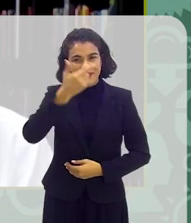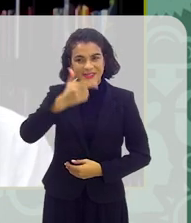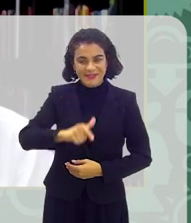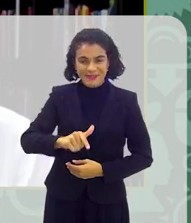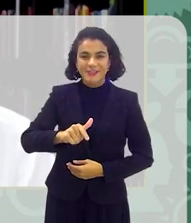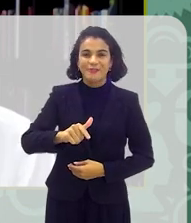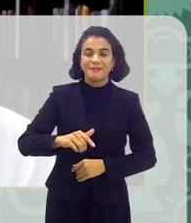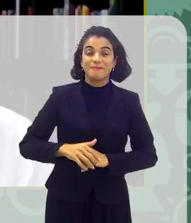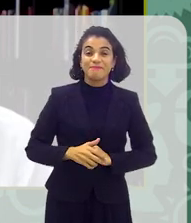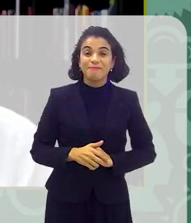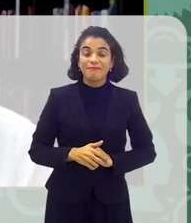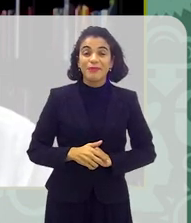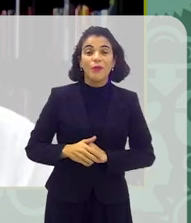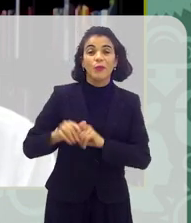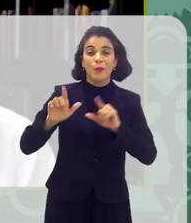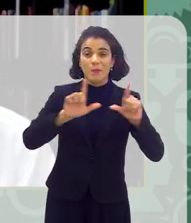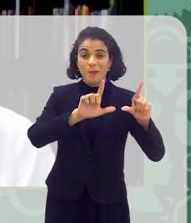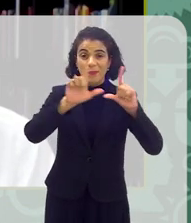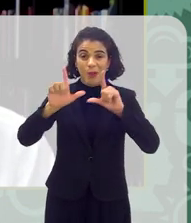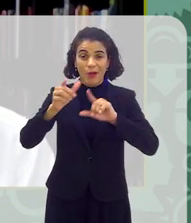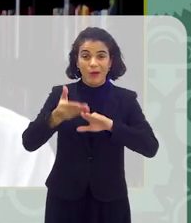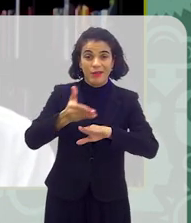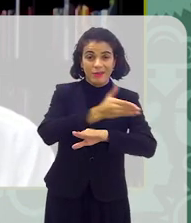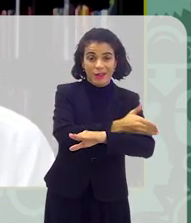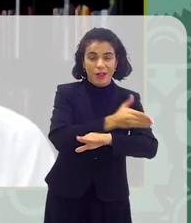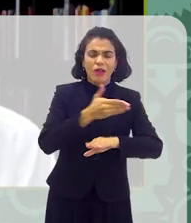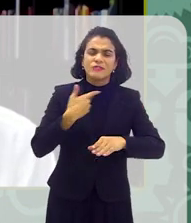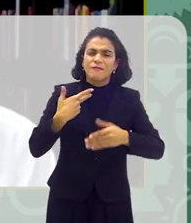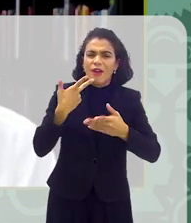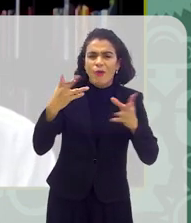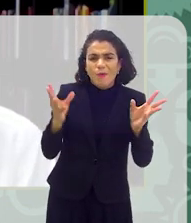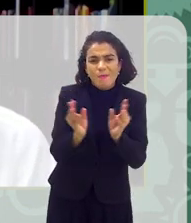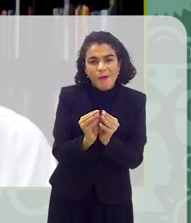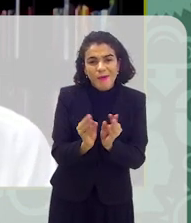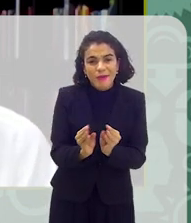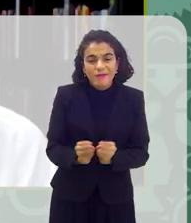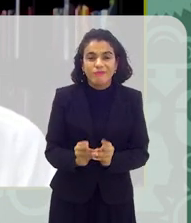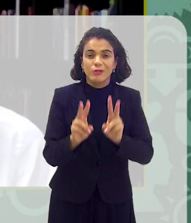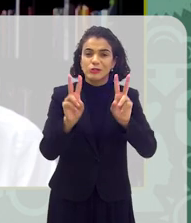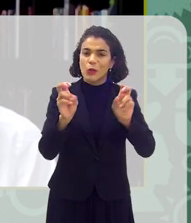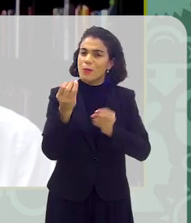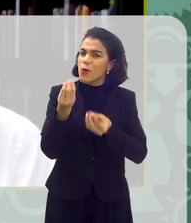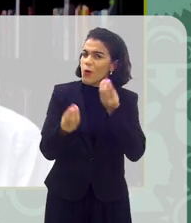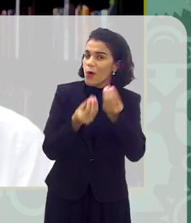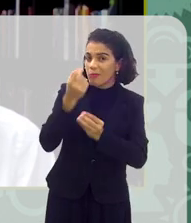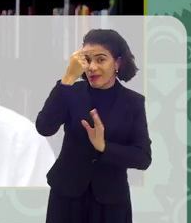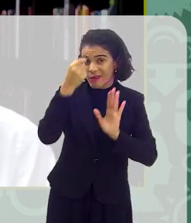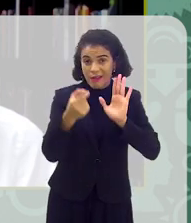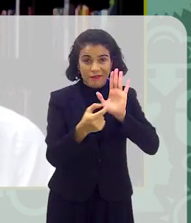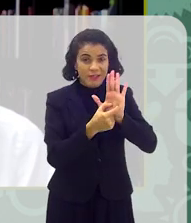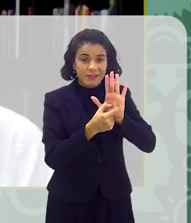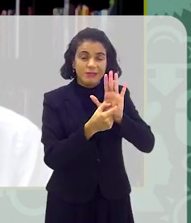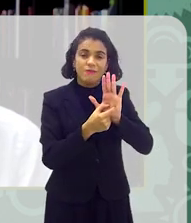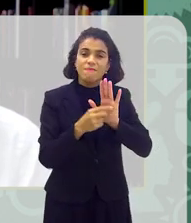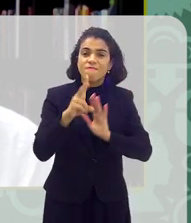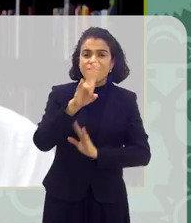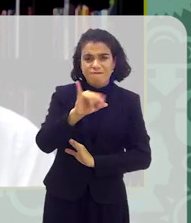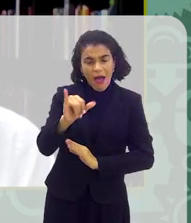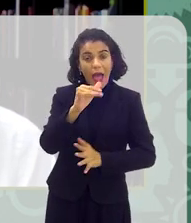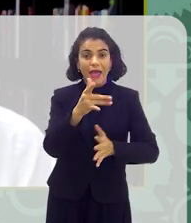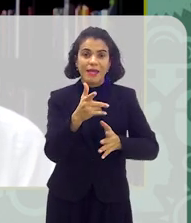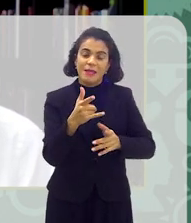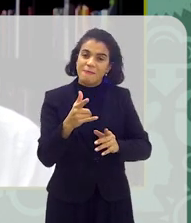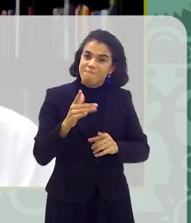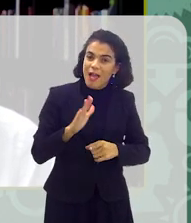a participação. No bloco anterior a gente conseguiu, né, falar um pouquinho sobre como a inteligência artificial vai aí